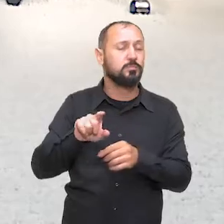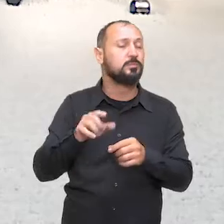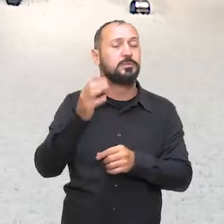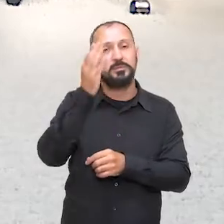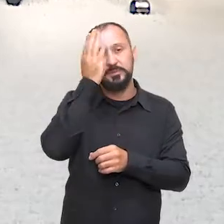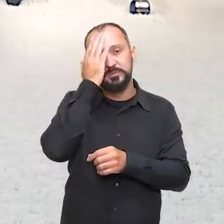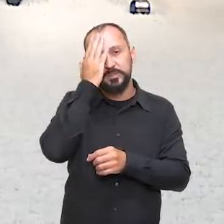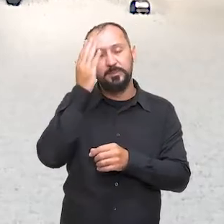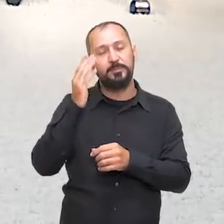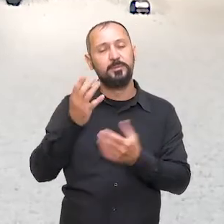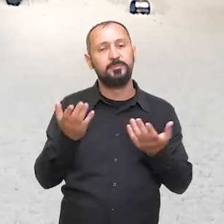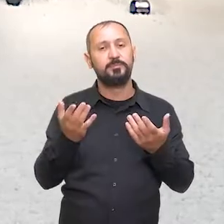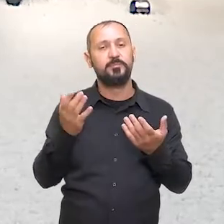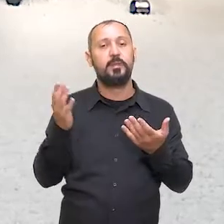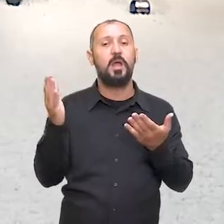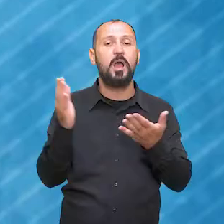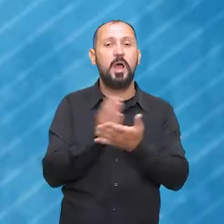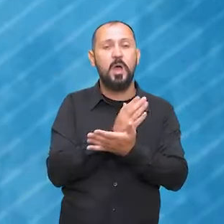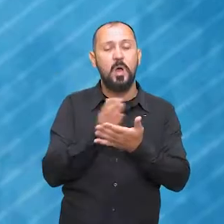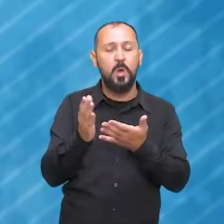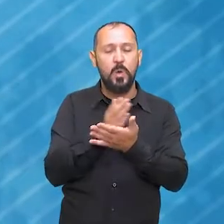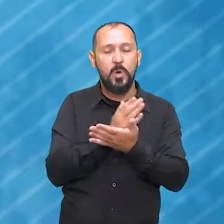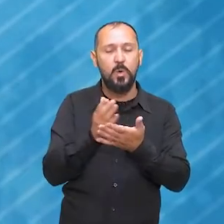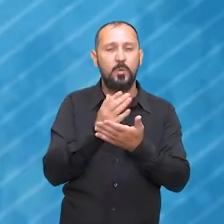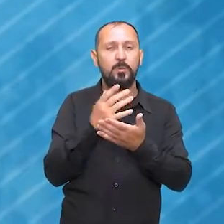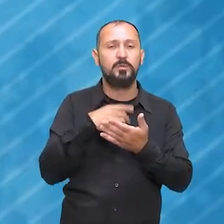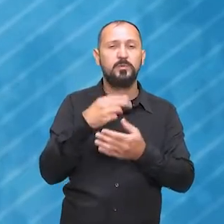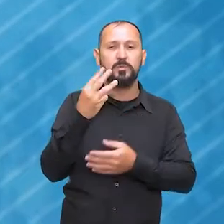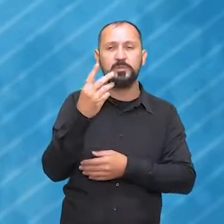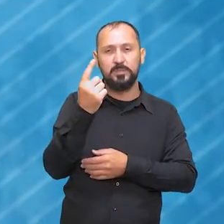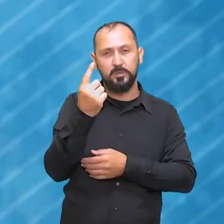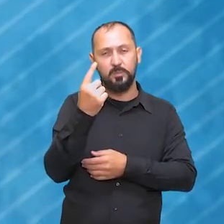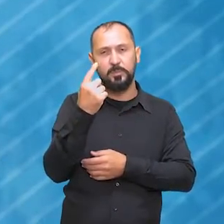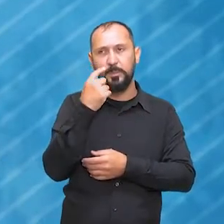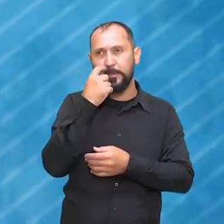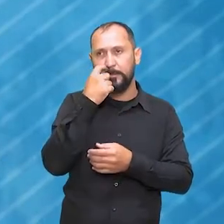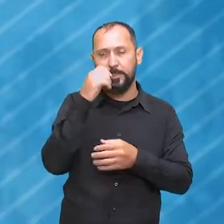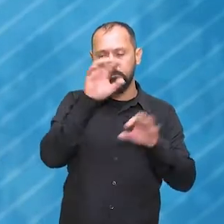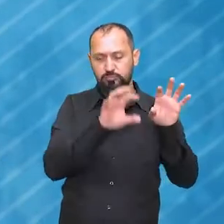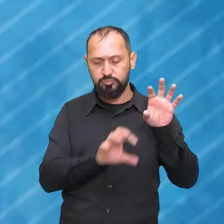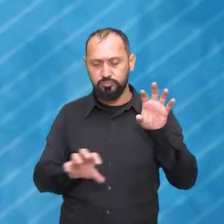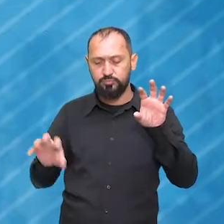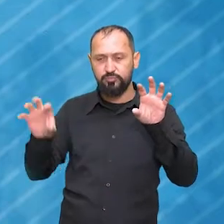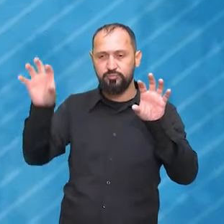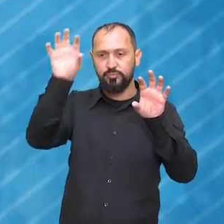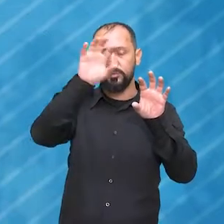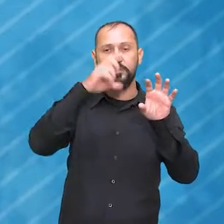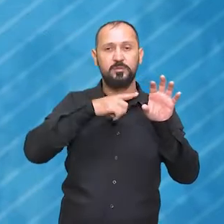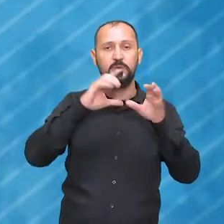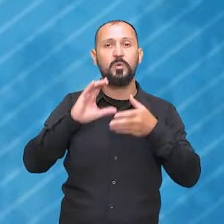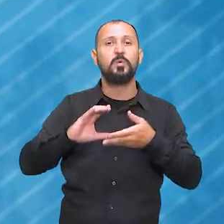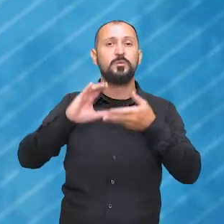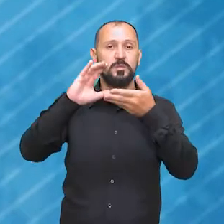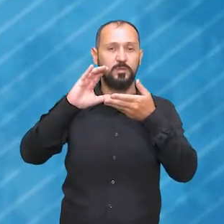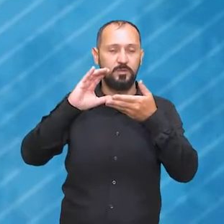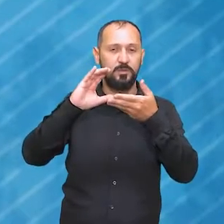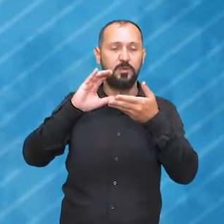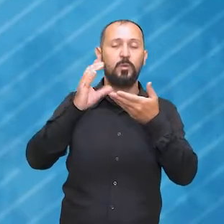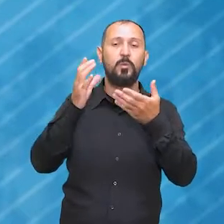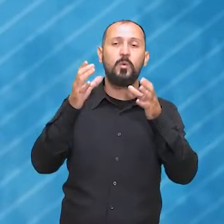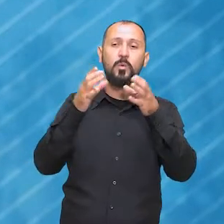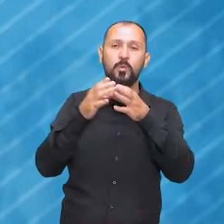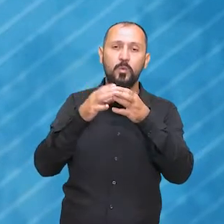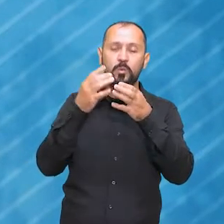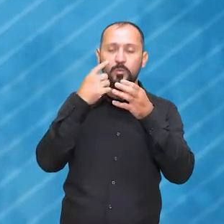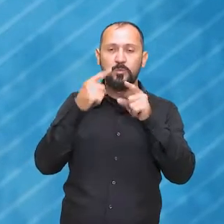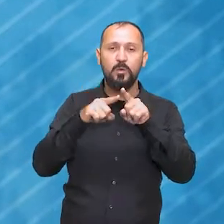da seção Mato Grosso do Sul. Mas também a gente sabe que algumas dessas subseções, que são 31,